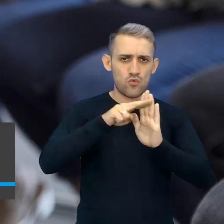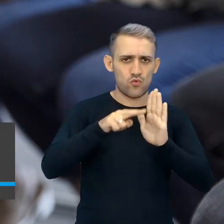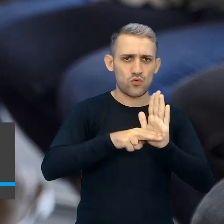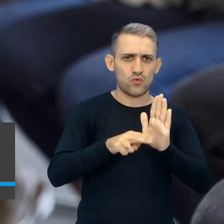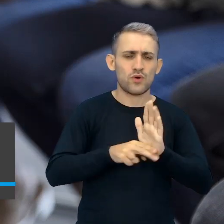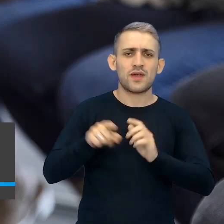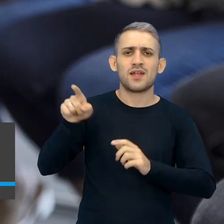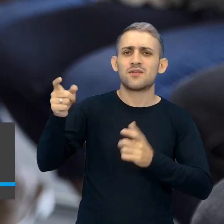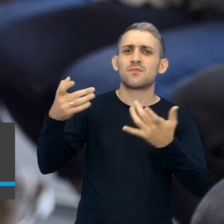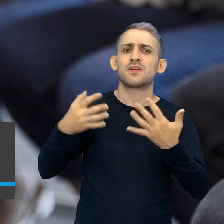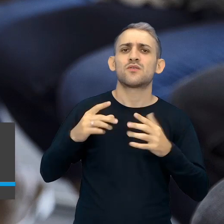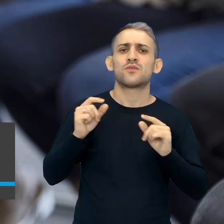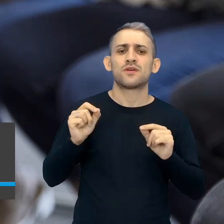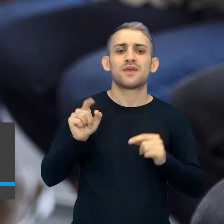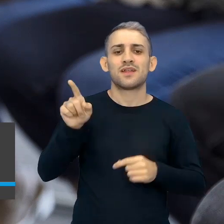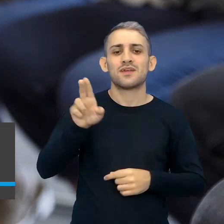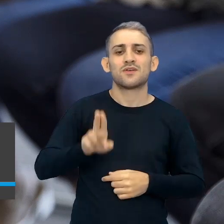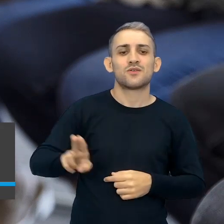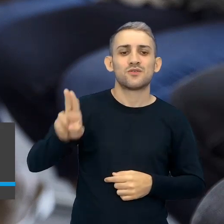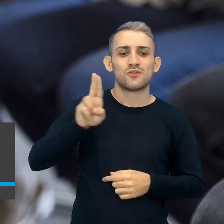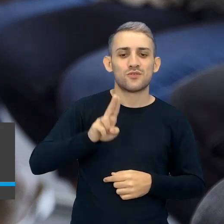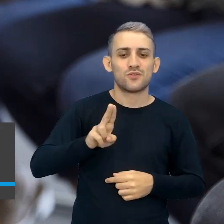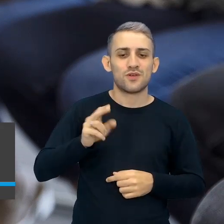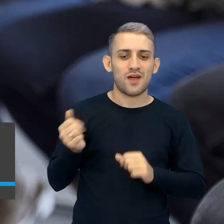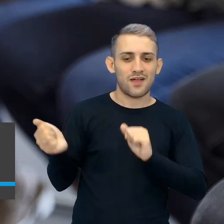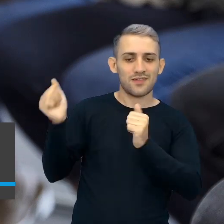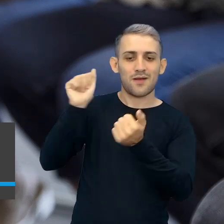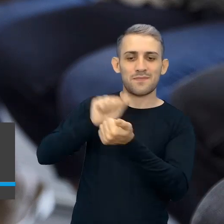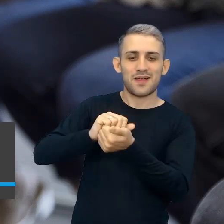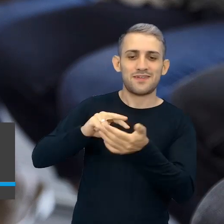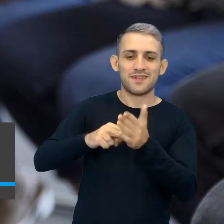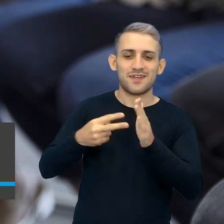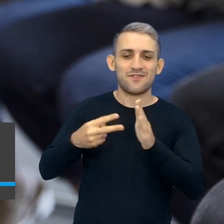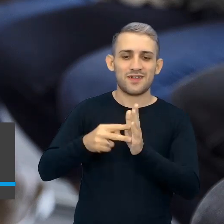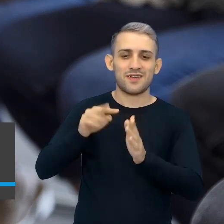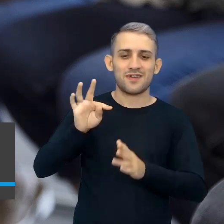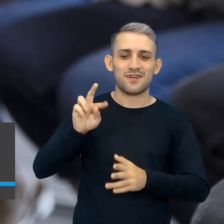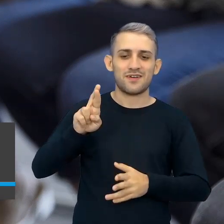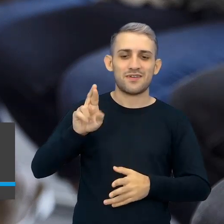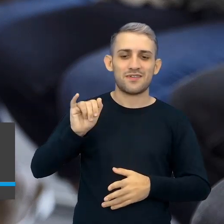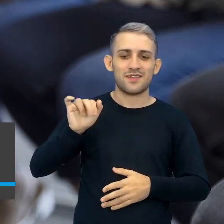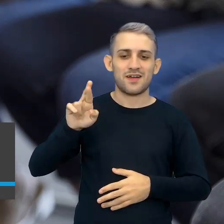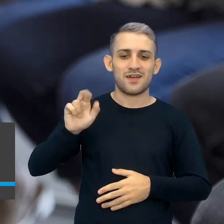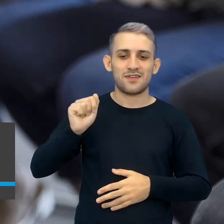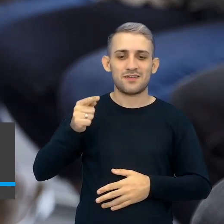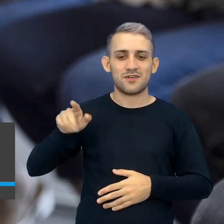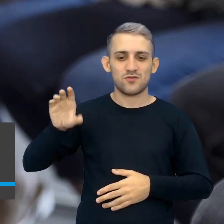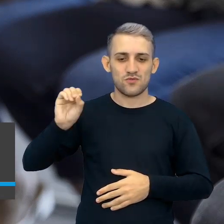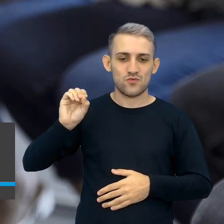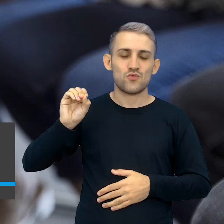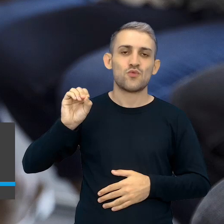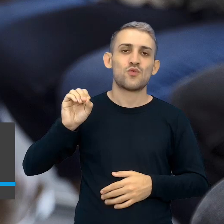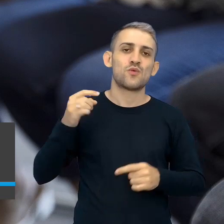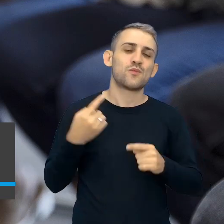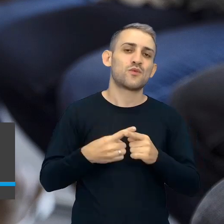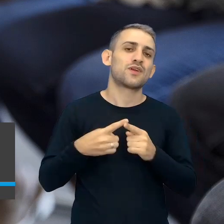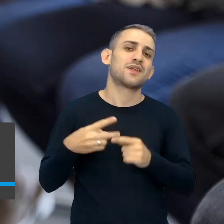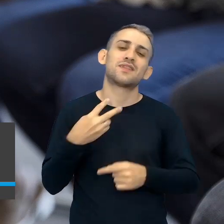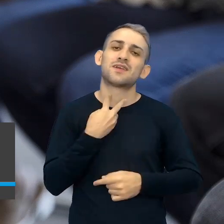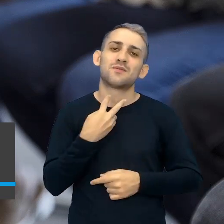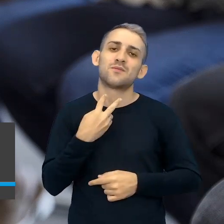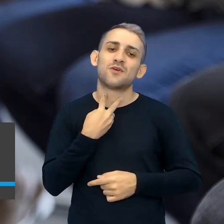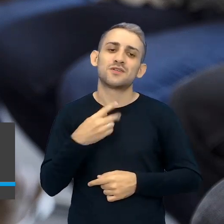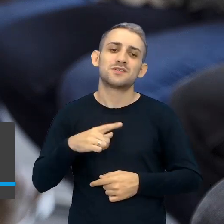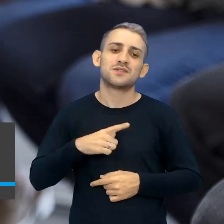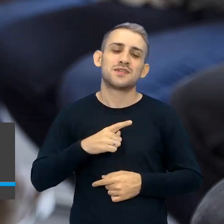disse o seguinte, ele usou aquela máxima, né, que adaptar é trair, né? Que a adaptação é uma traição porque não pode existir